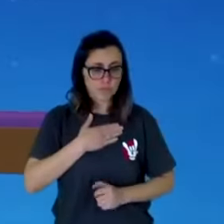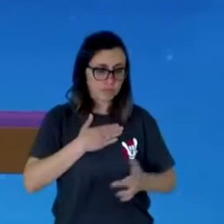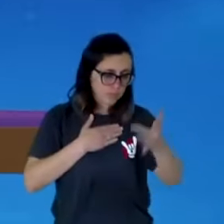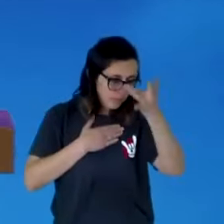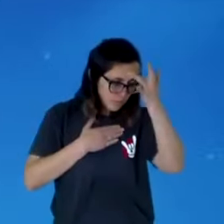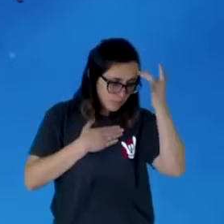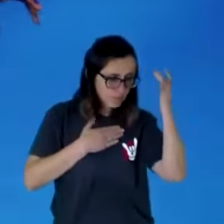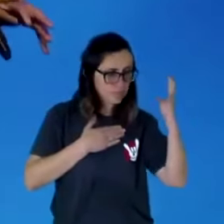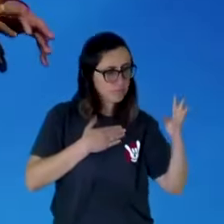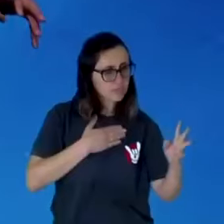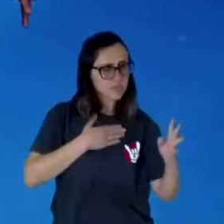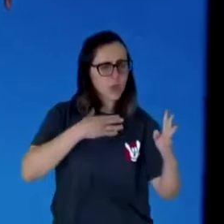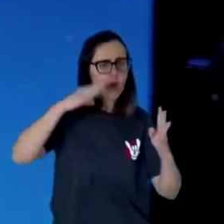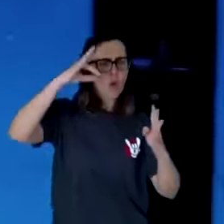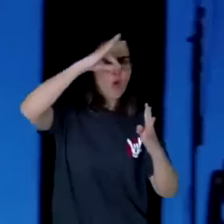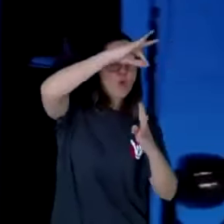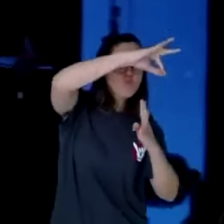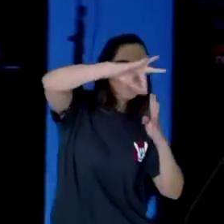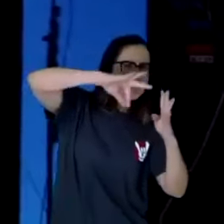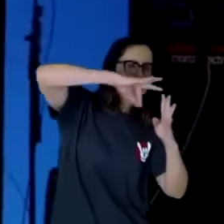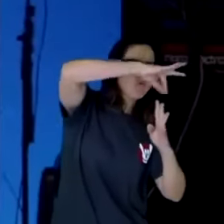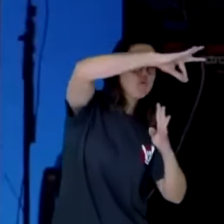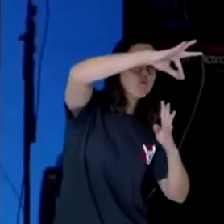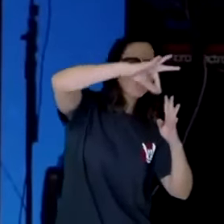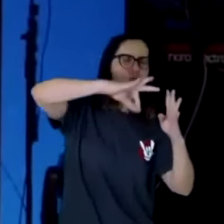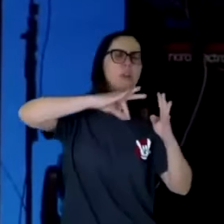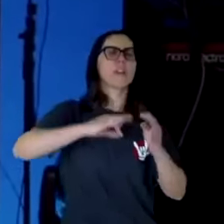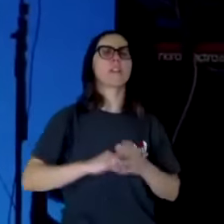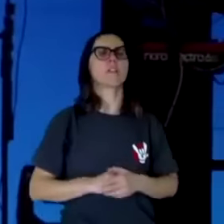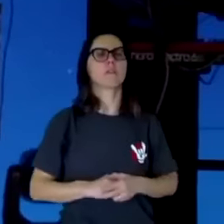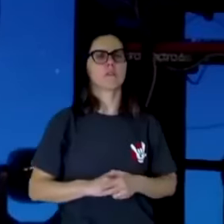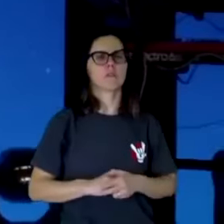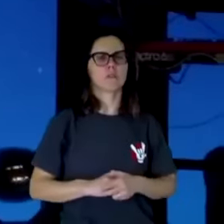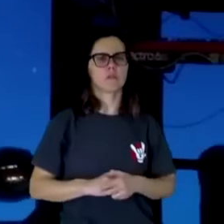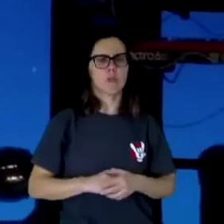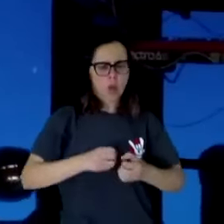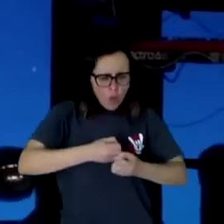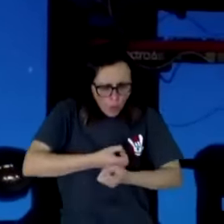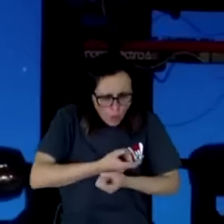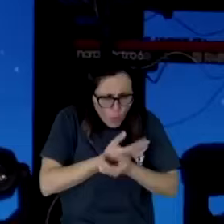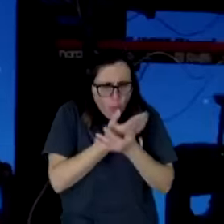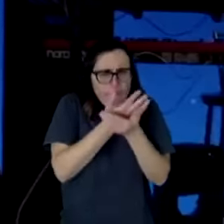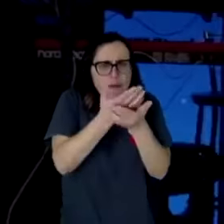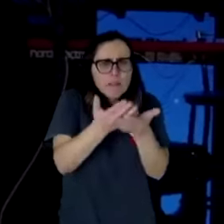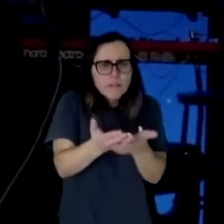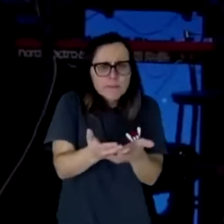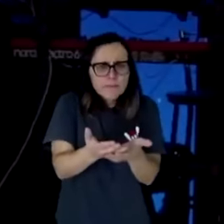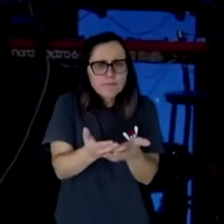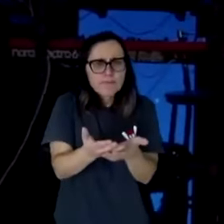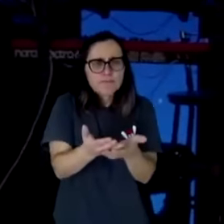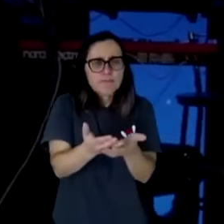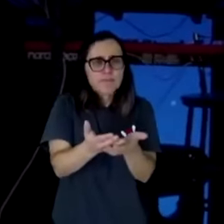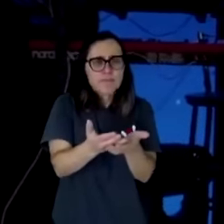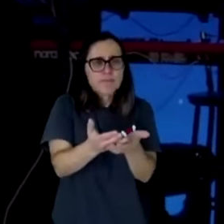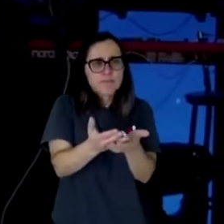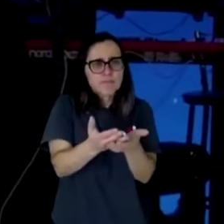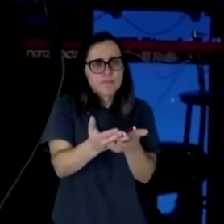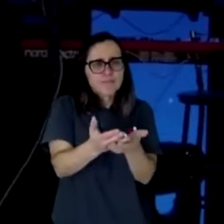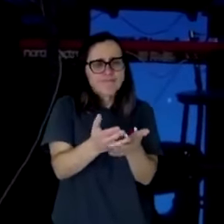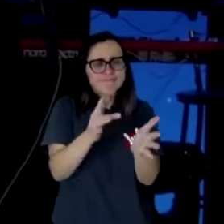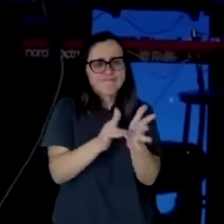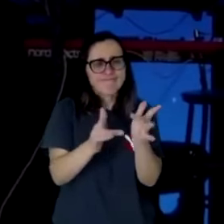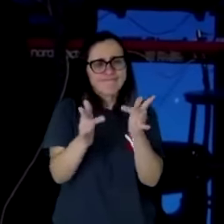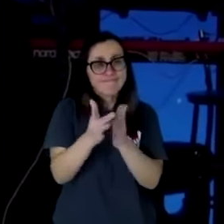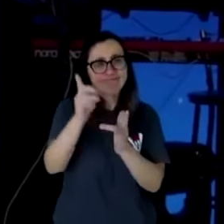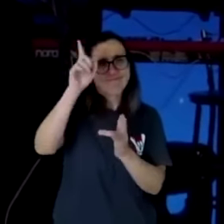do Espírito essa autoridade do Espírito Santo vai fluir através deles ele é o